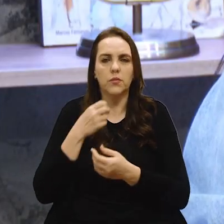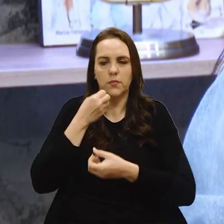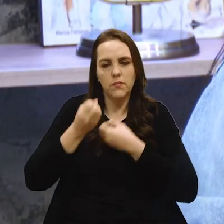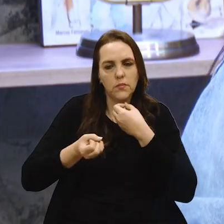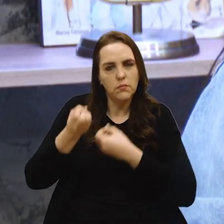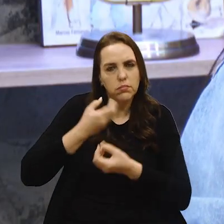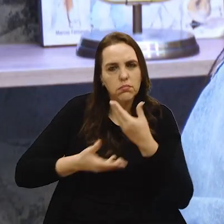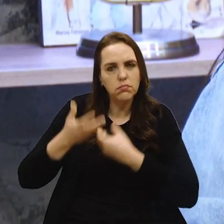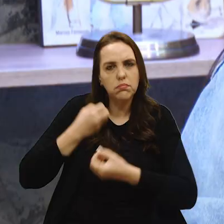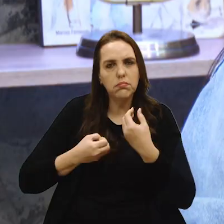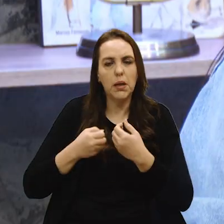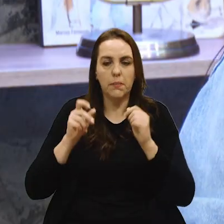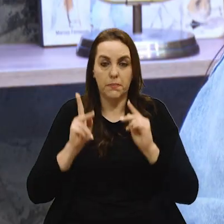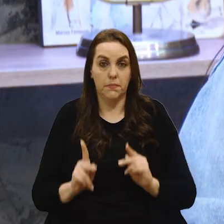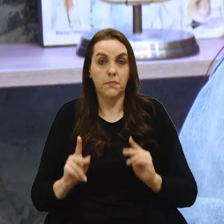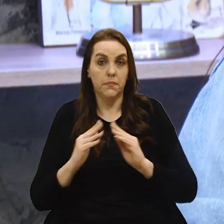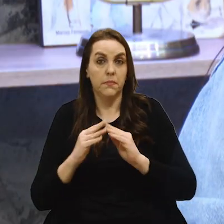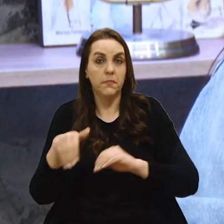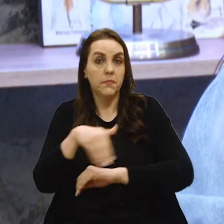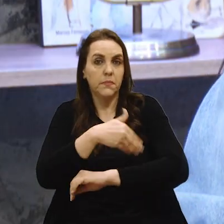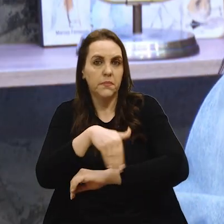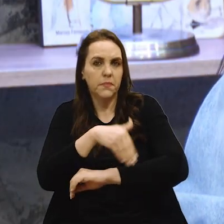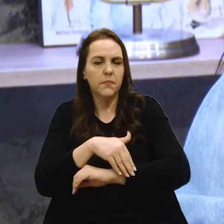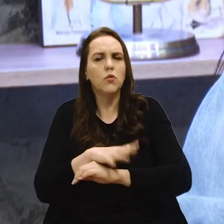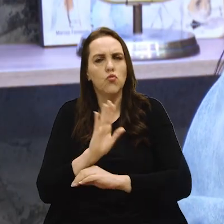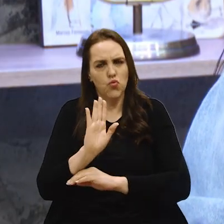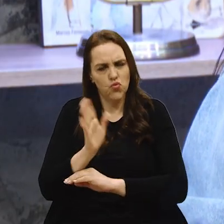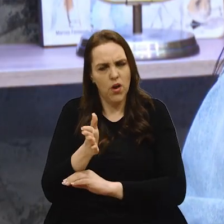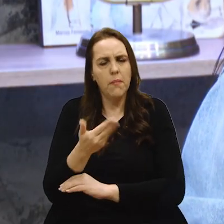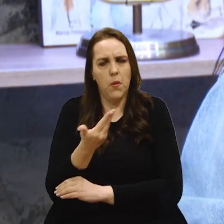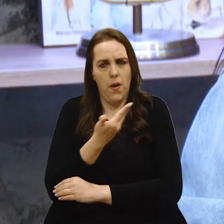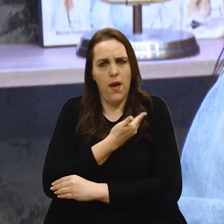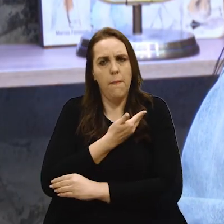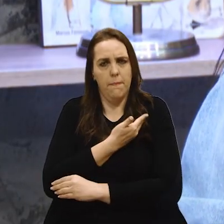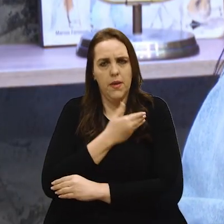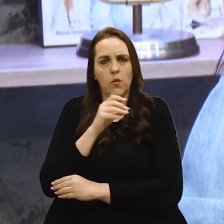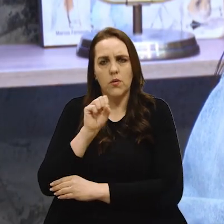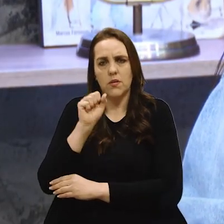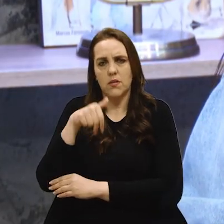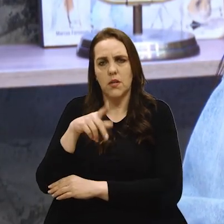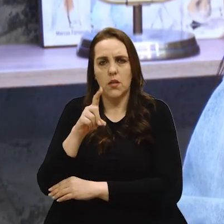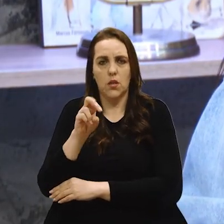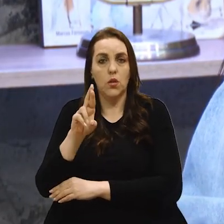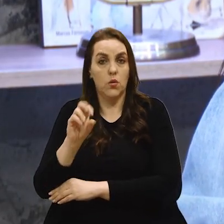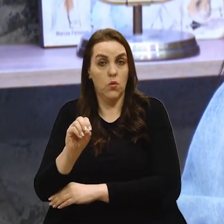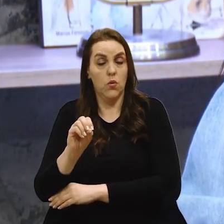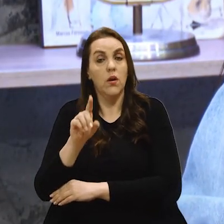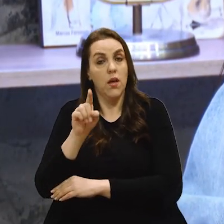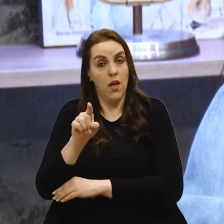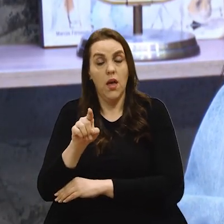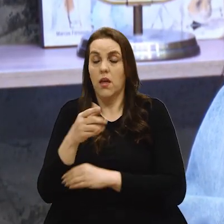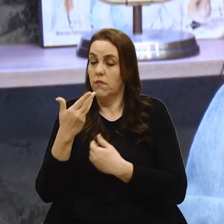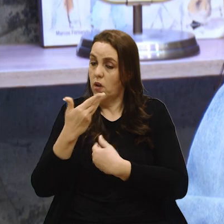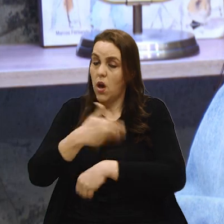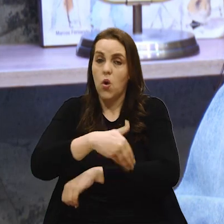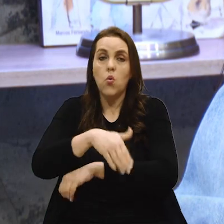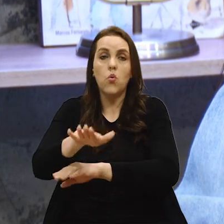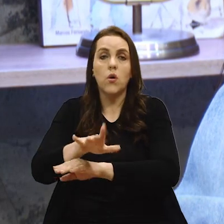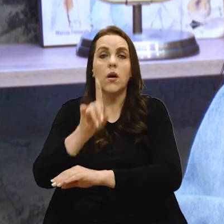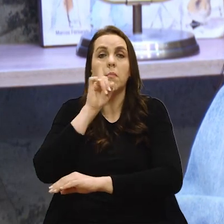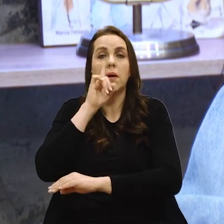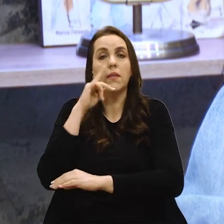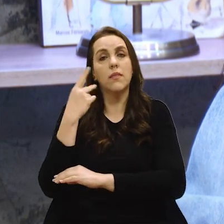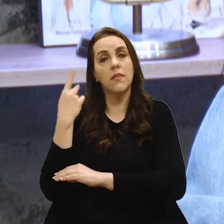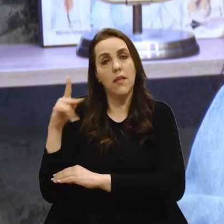em situação de rua. Já escutei de um amigo, o Sandro, que ele se entregou para as ruas